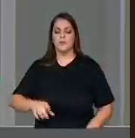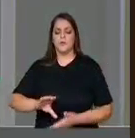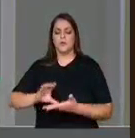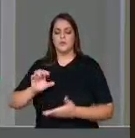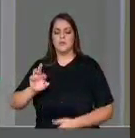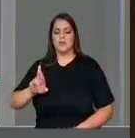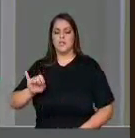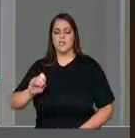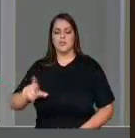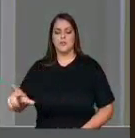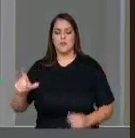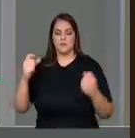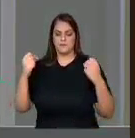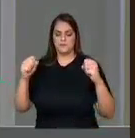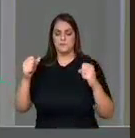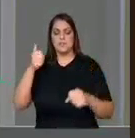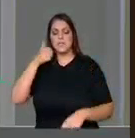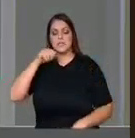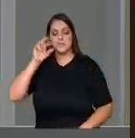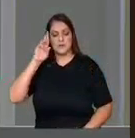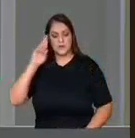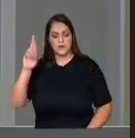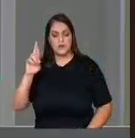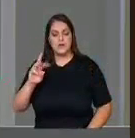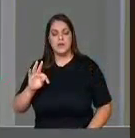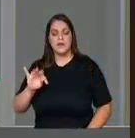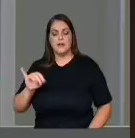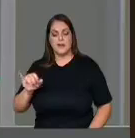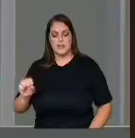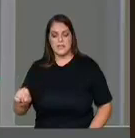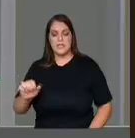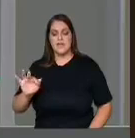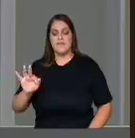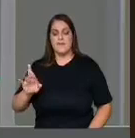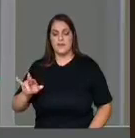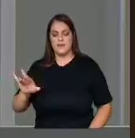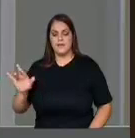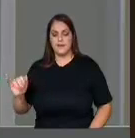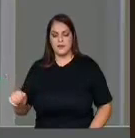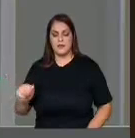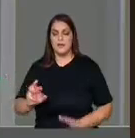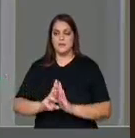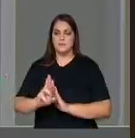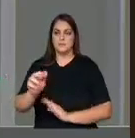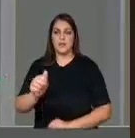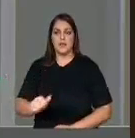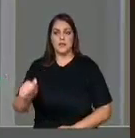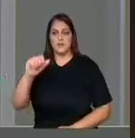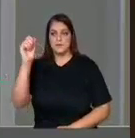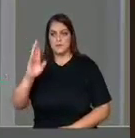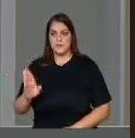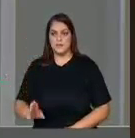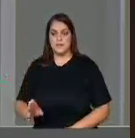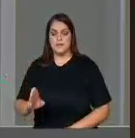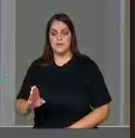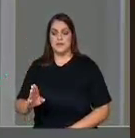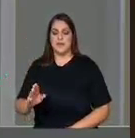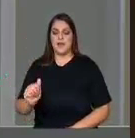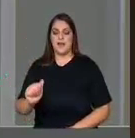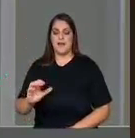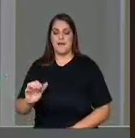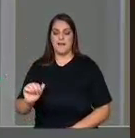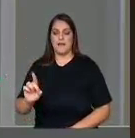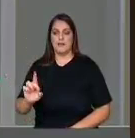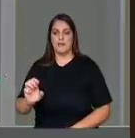Regional de Educação Física, a senhora Thaís Ferreira, representante da Associação Brasileira de